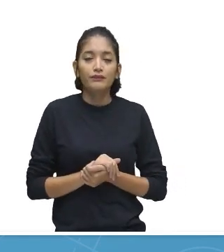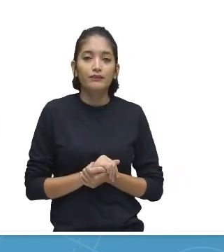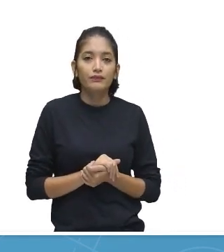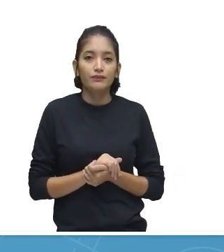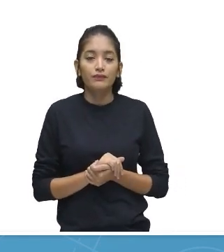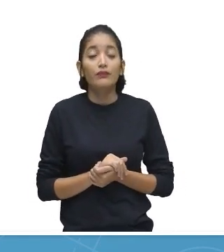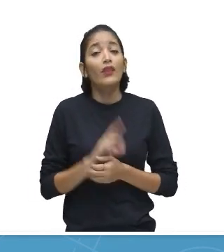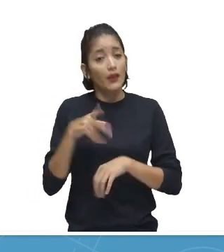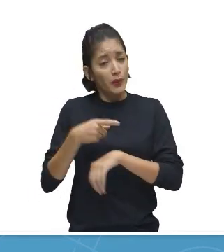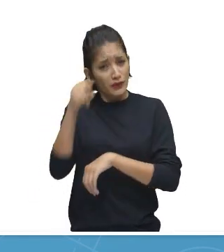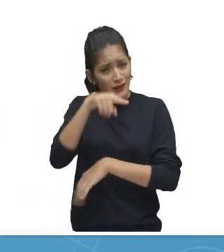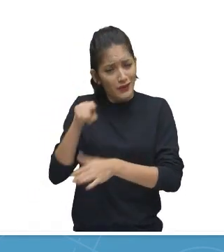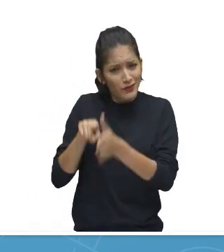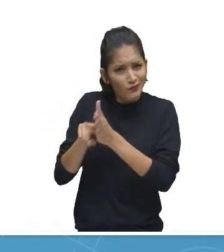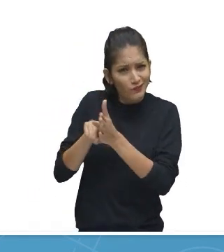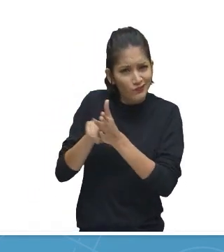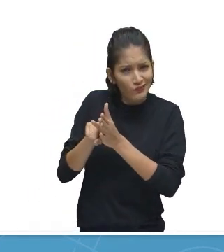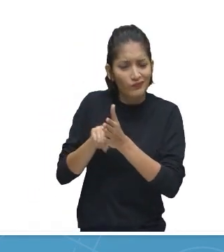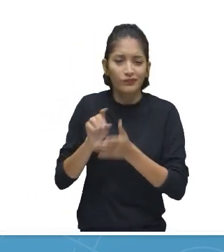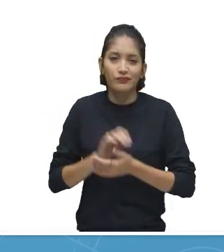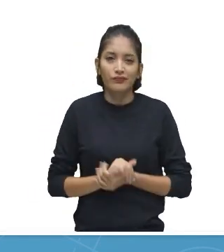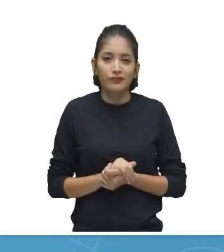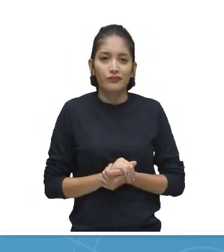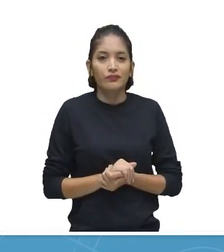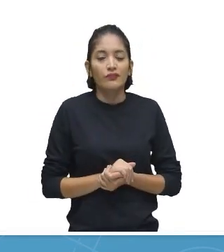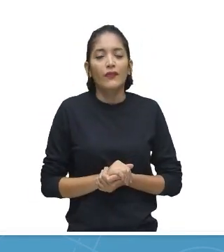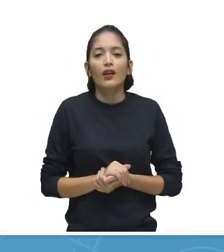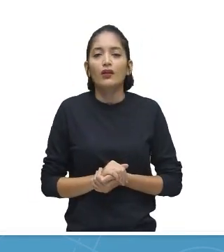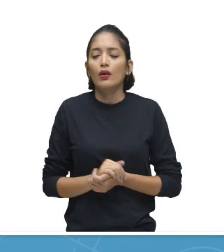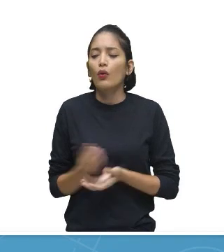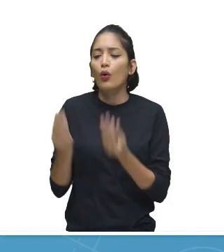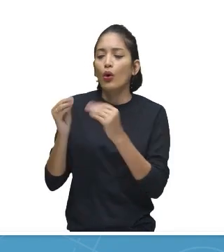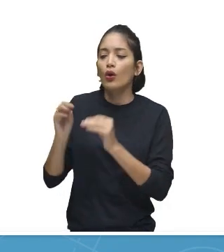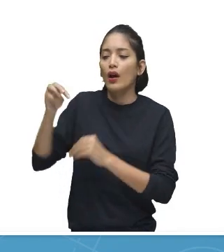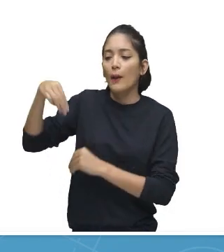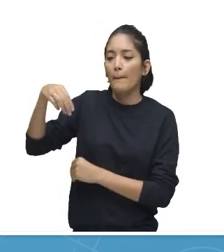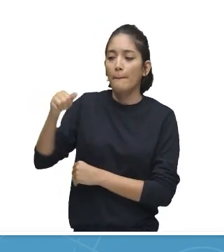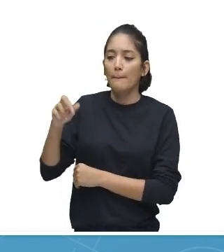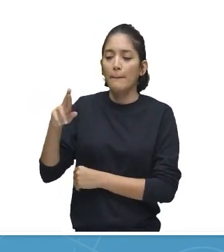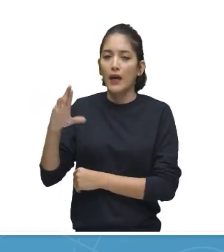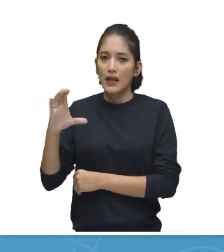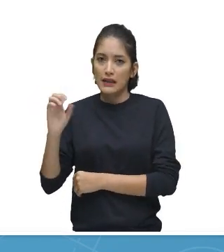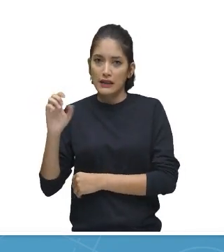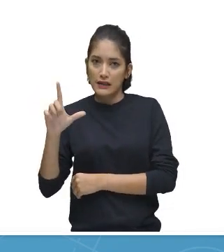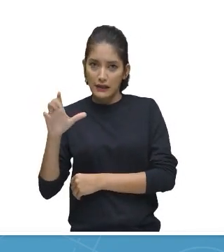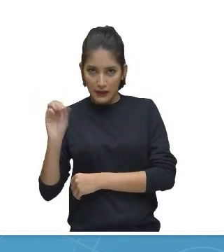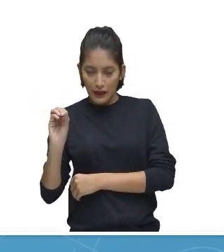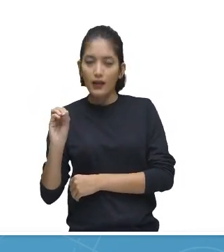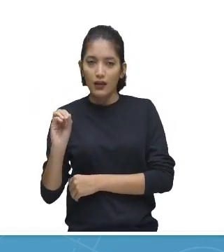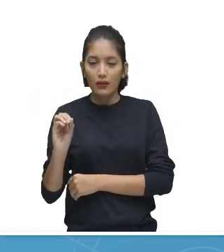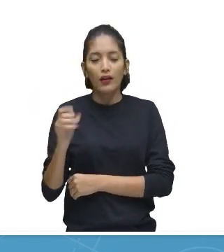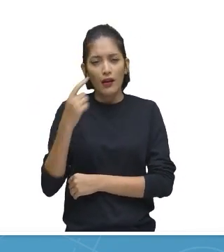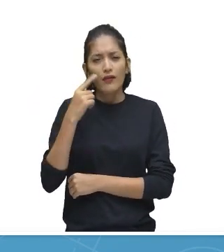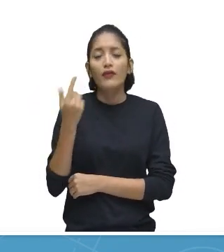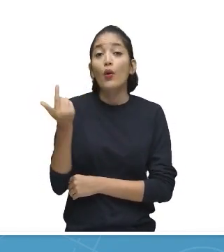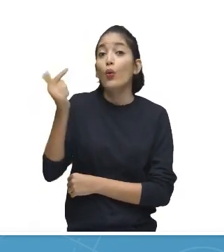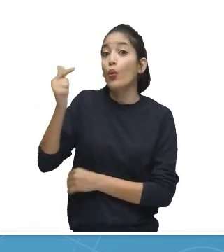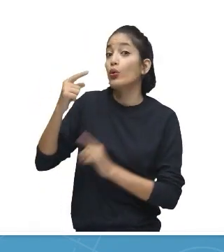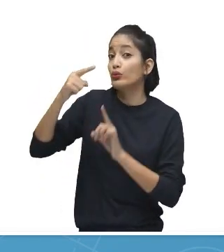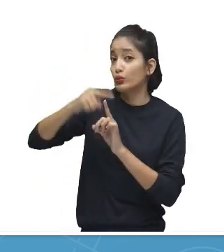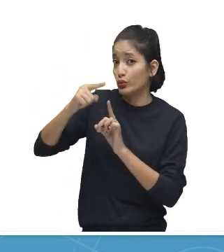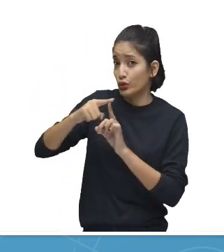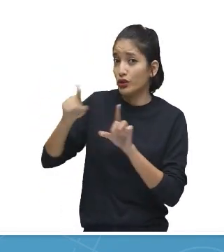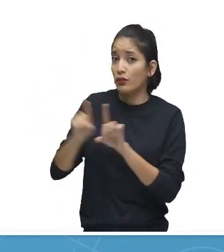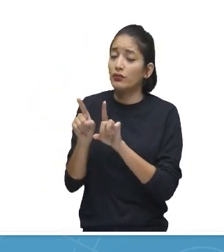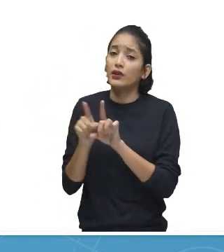pesquisa, deixa de preguiça. Então, coloca aí Marcel Duchamp, ready-made, dadaísmo, vocês vão ver uma outra produção artística